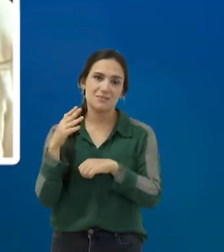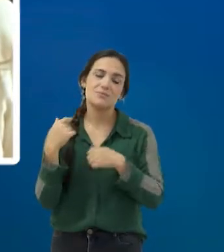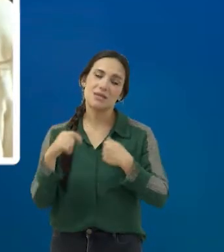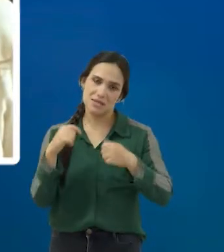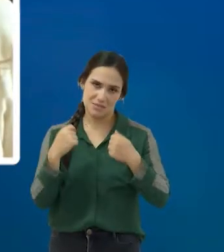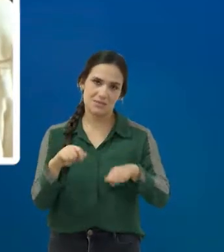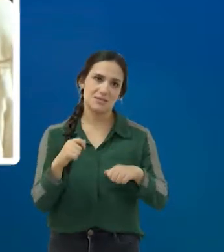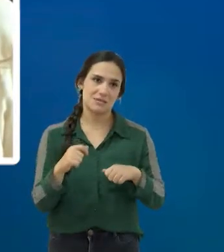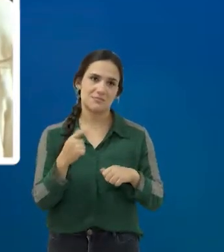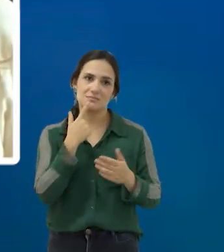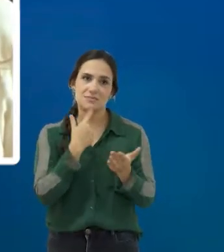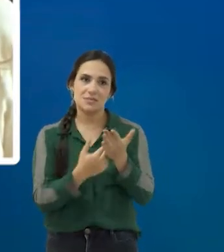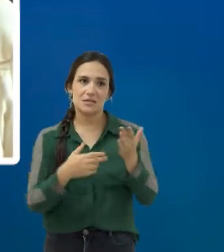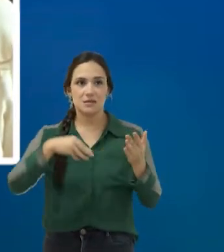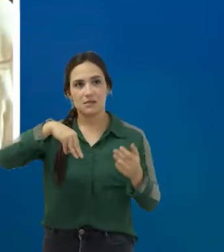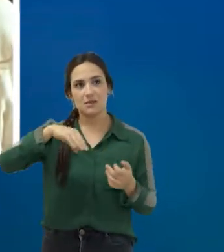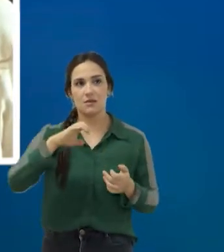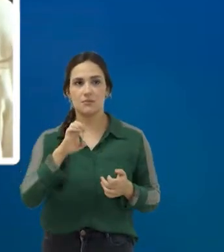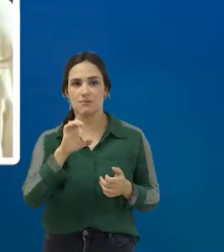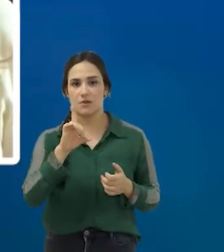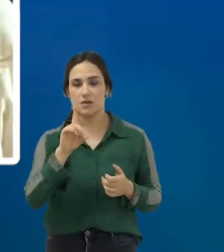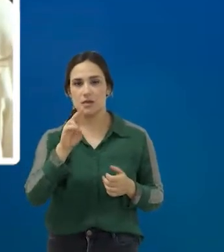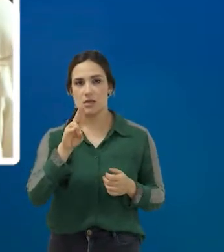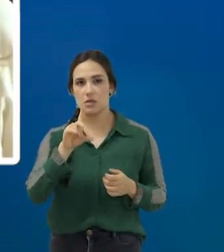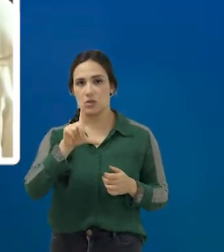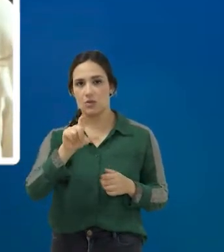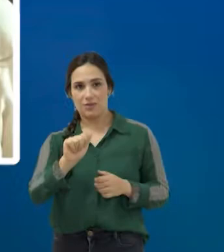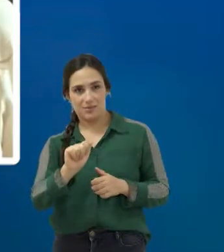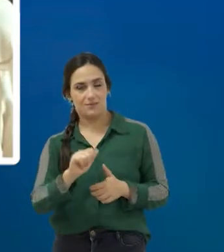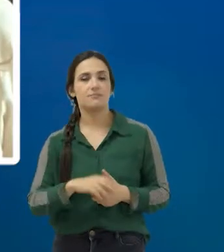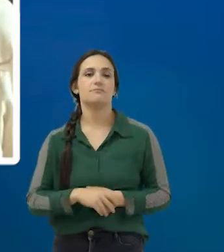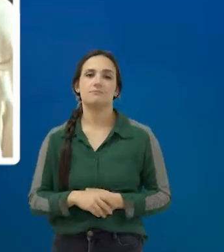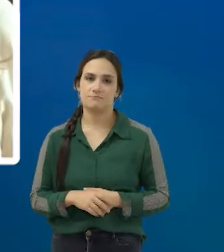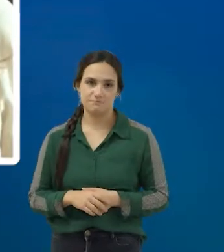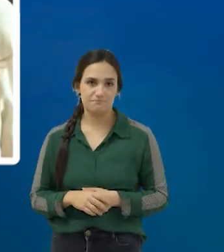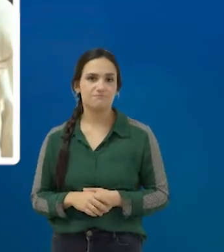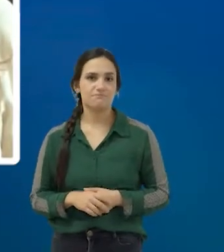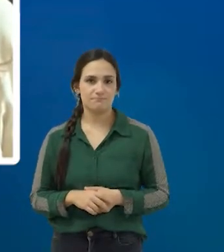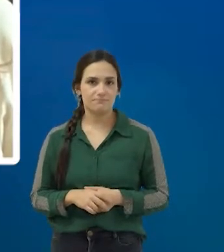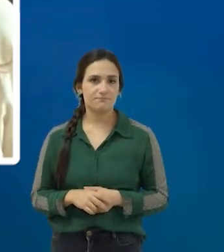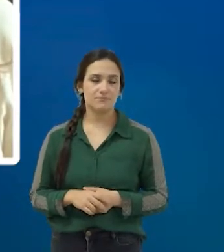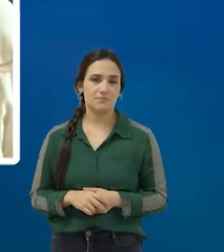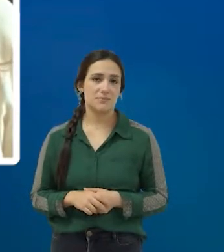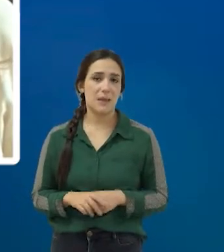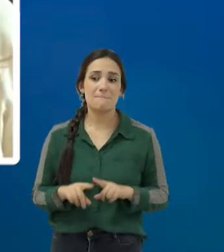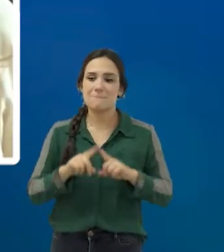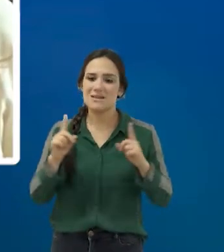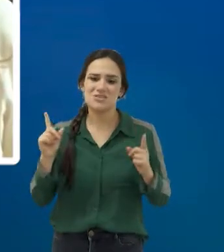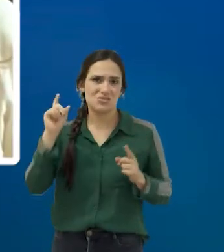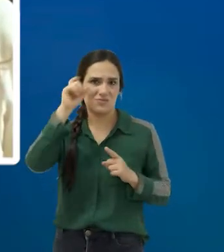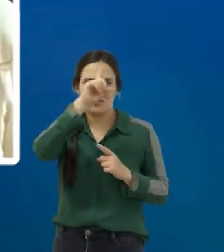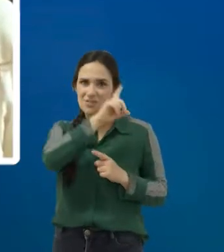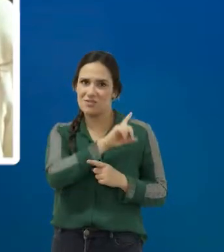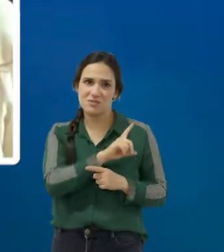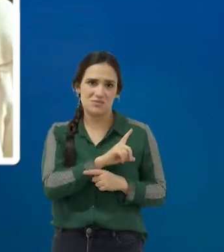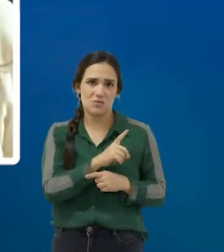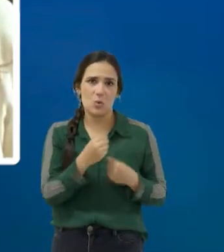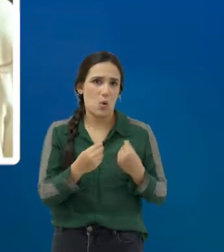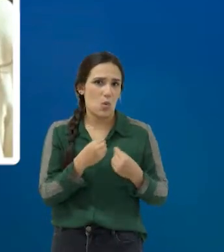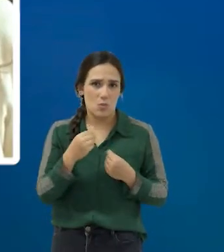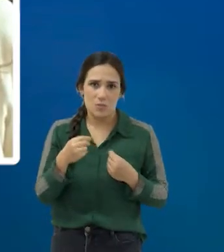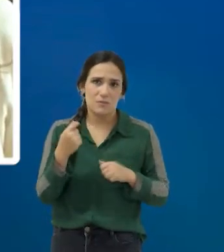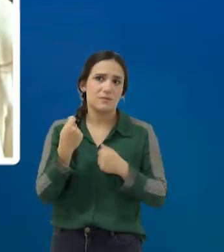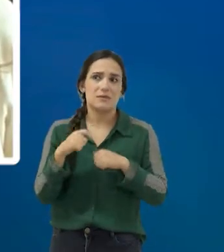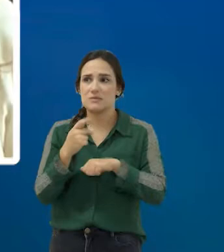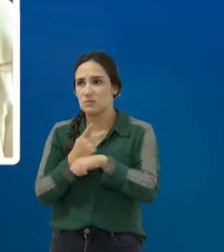graves. E isso, normalmente, a família que tem a anemia falciforme, quase toda a família também tem. Então, você não vai encontrar